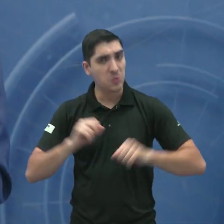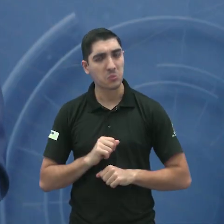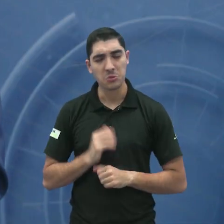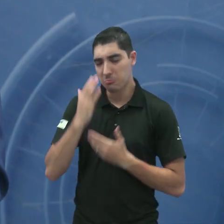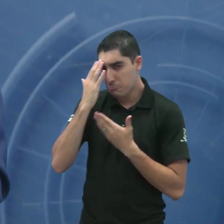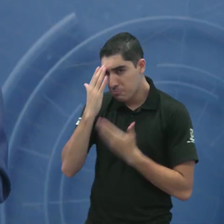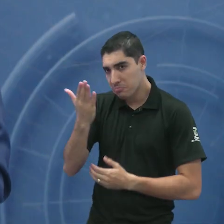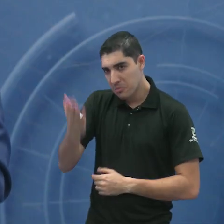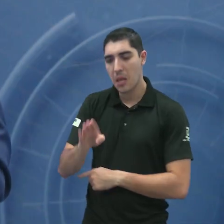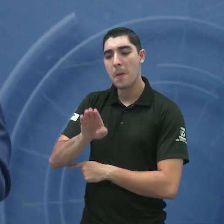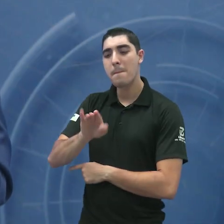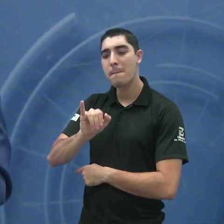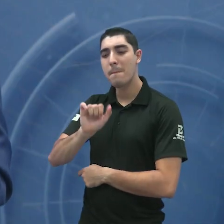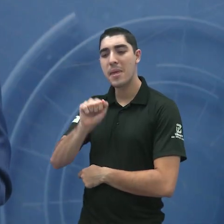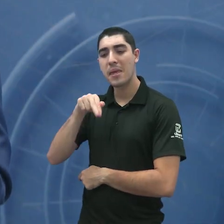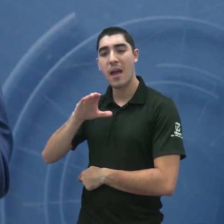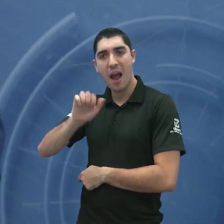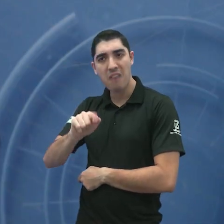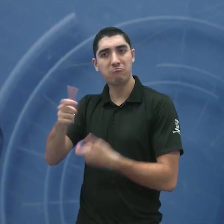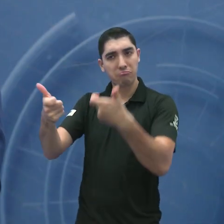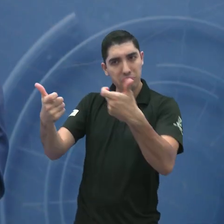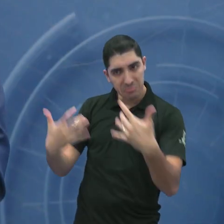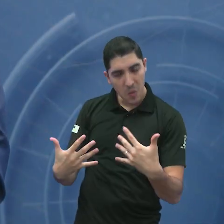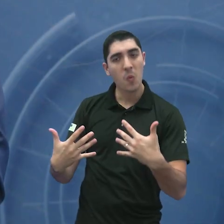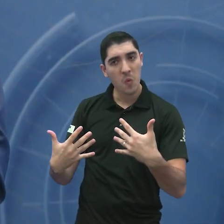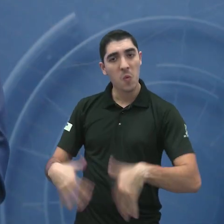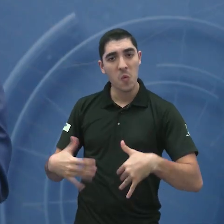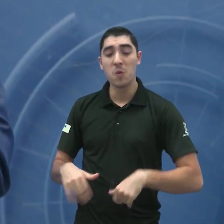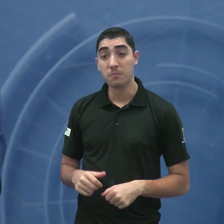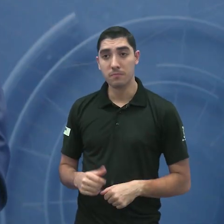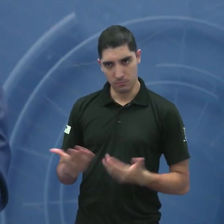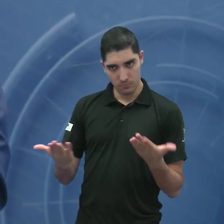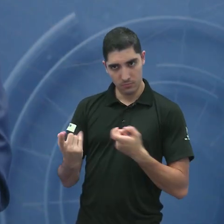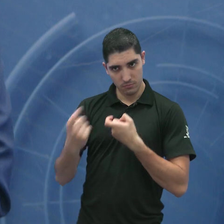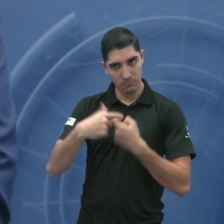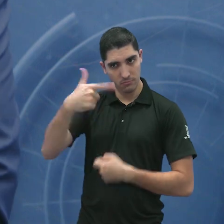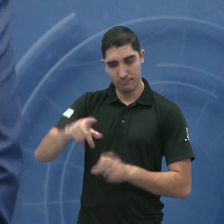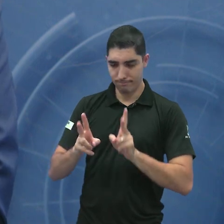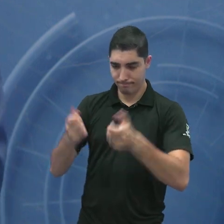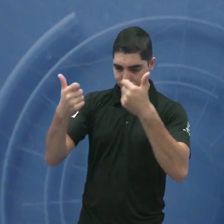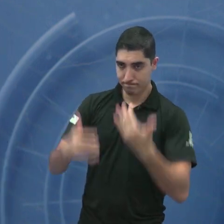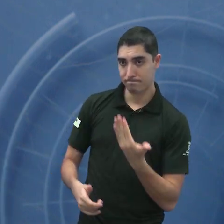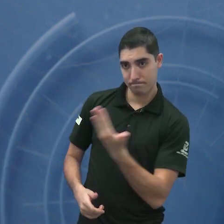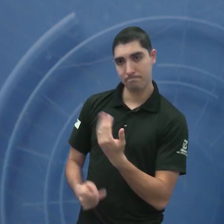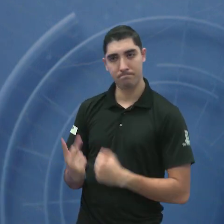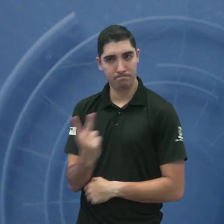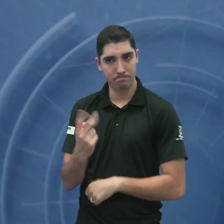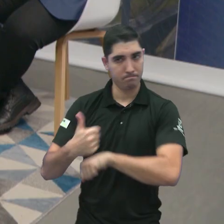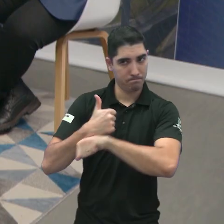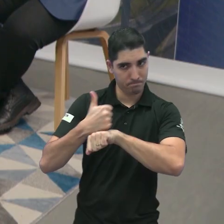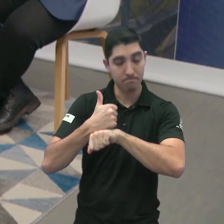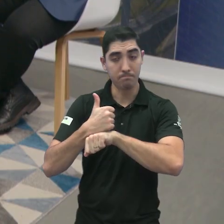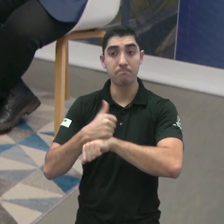viu, Bianca, pela sua participação. A gente volta aqui com os nossos especialistas, nossos convidados aqui no estúdio.